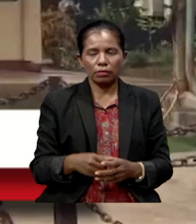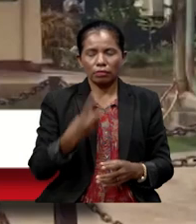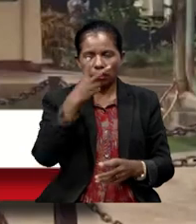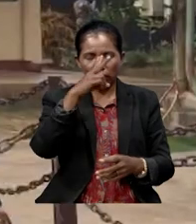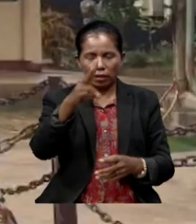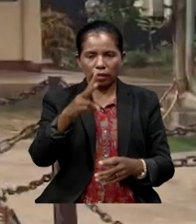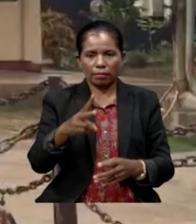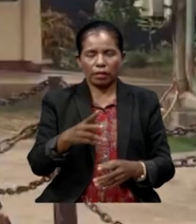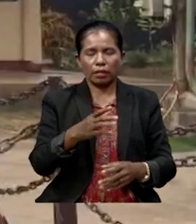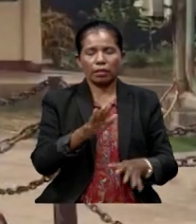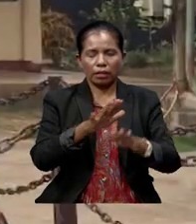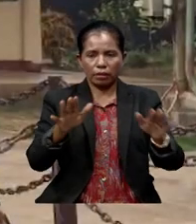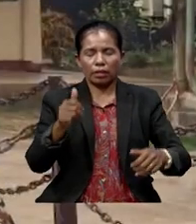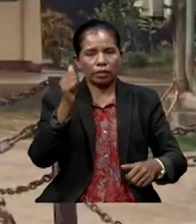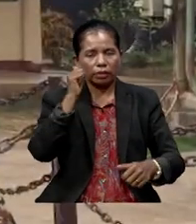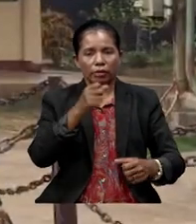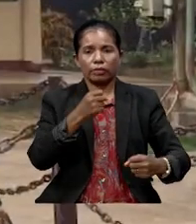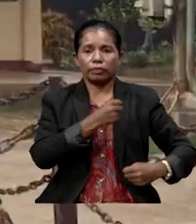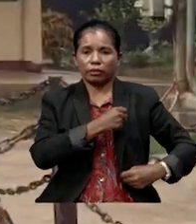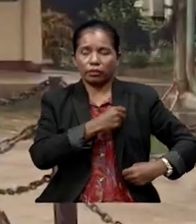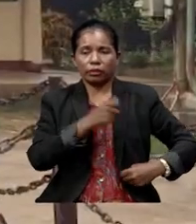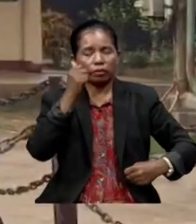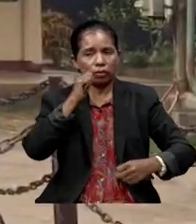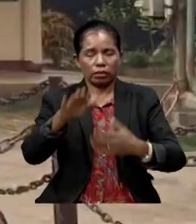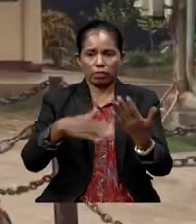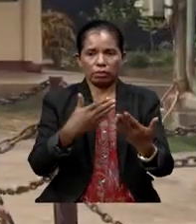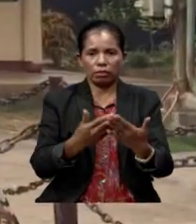ba a fama. Força na defesa.